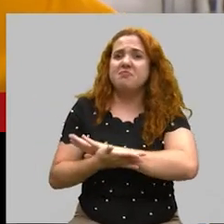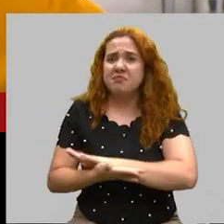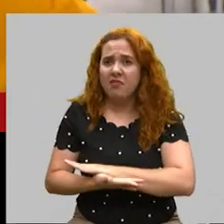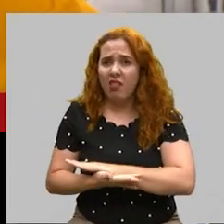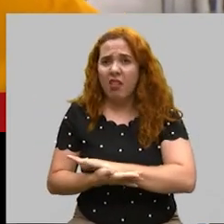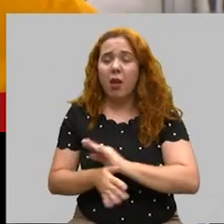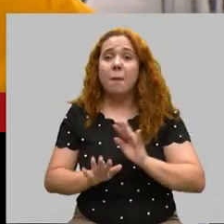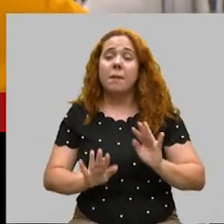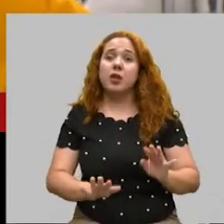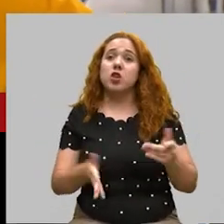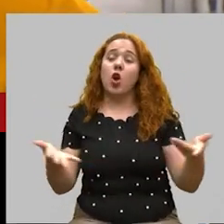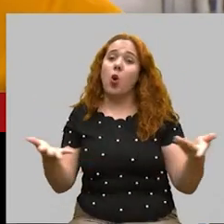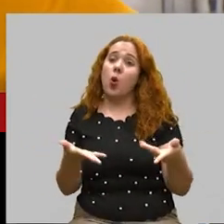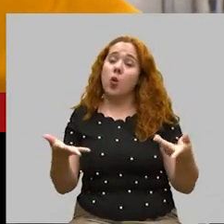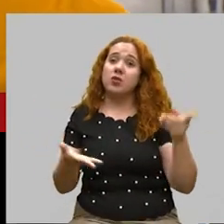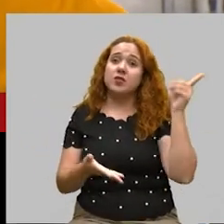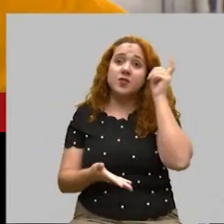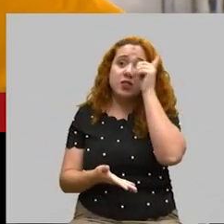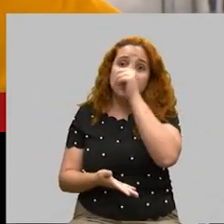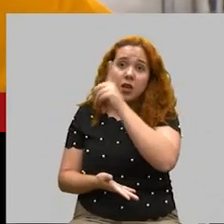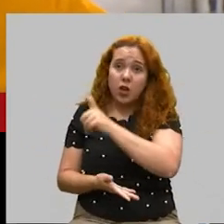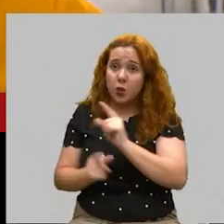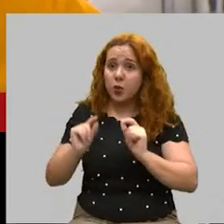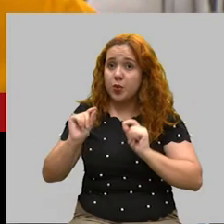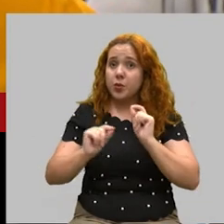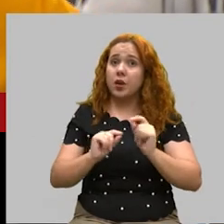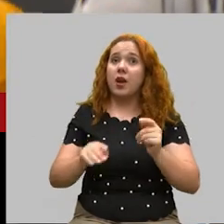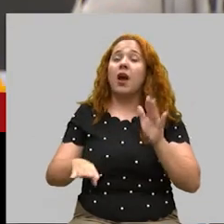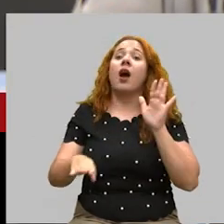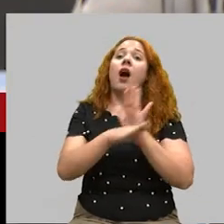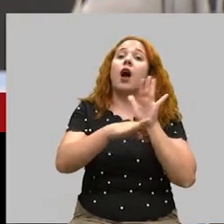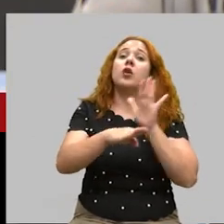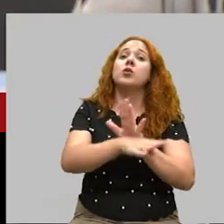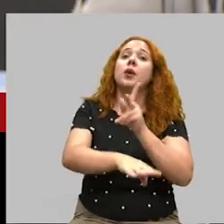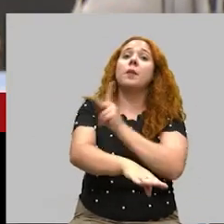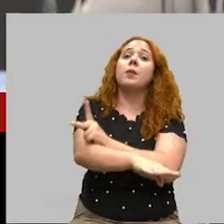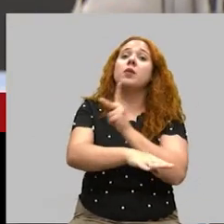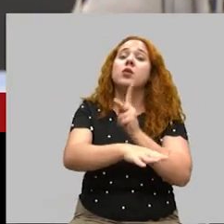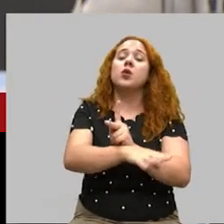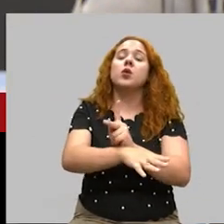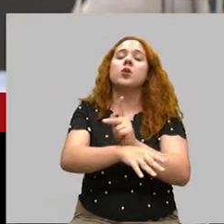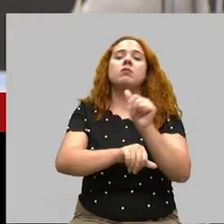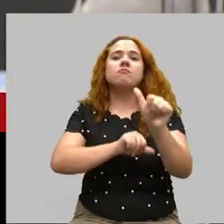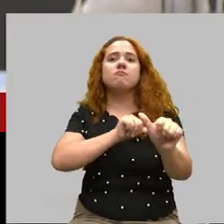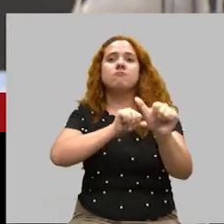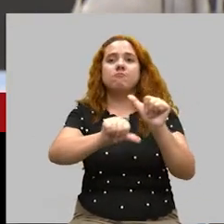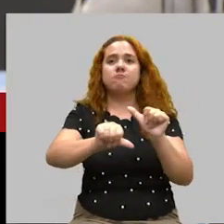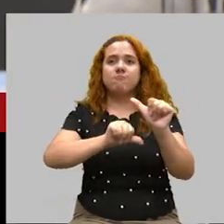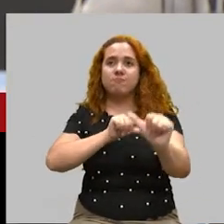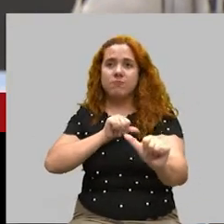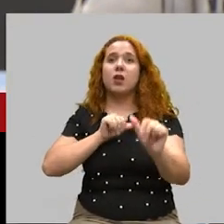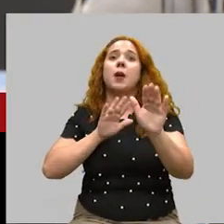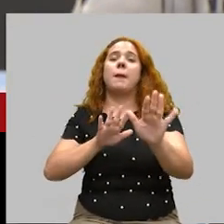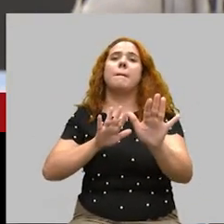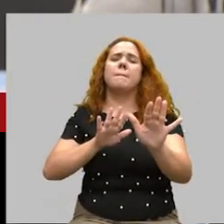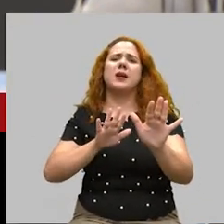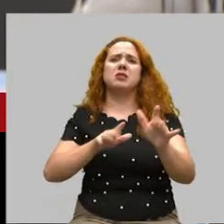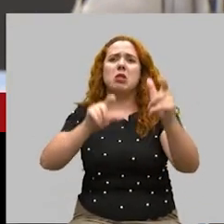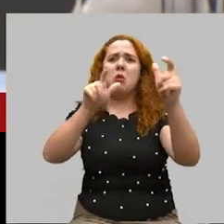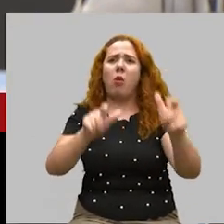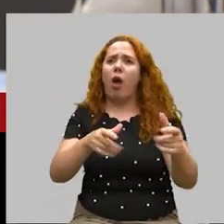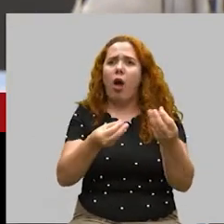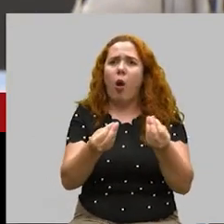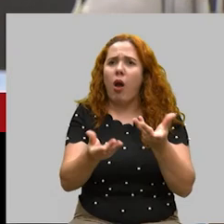gente garantir né eh que a gente viva a pedagogia da da alternância não em função do que a gente tem de estrutura nas